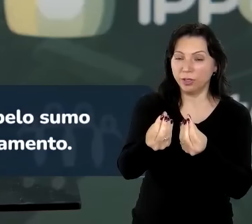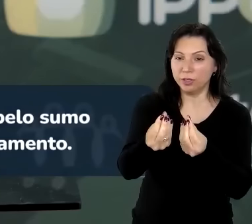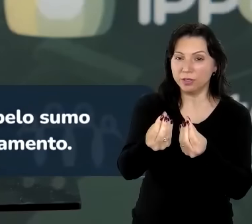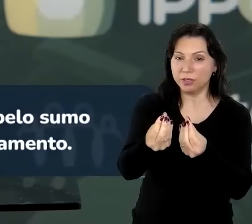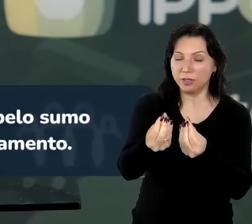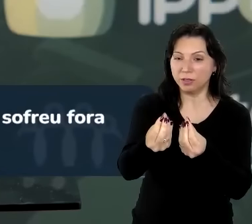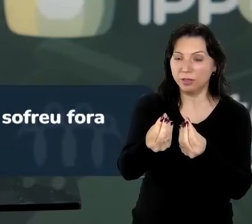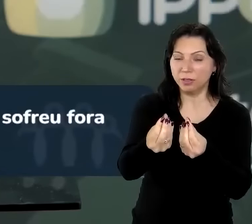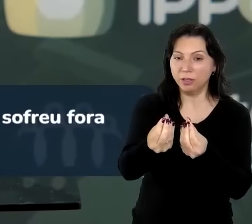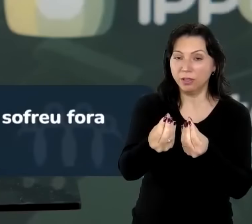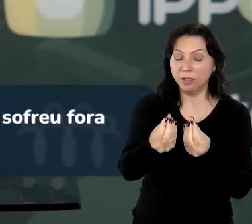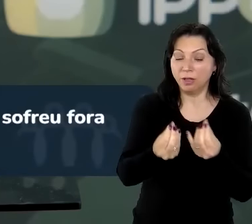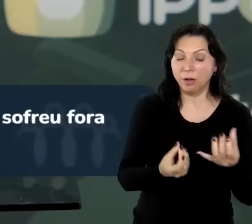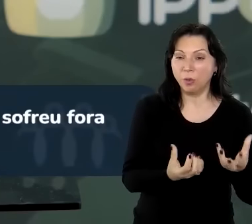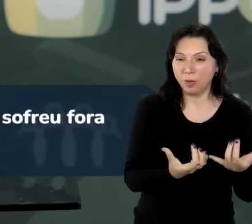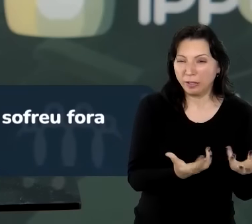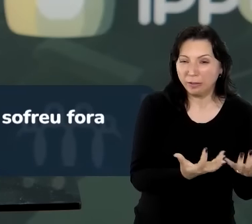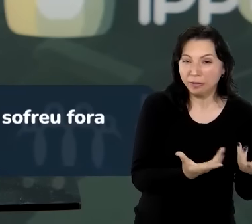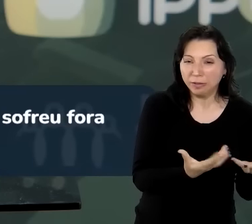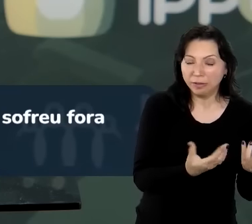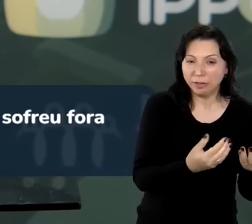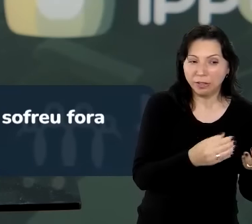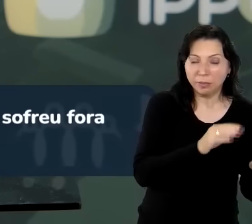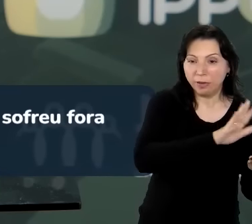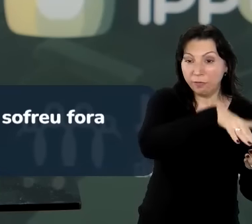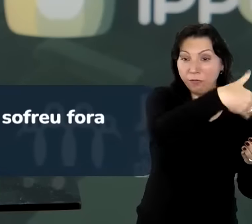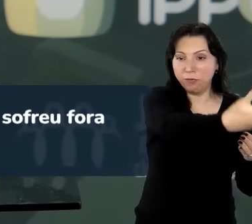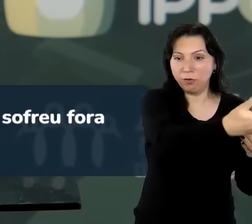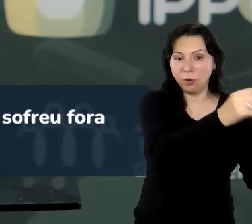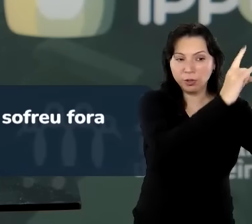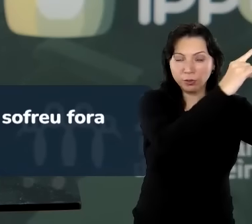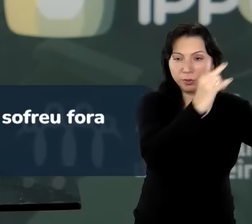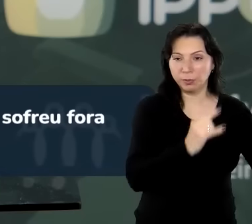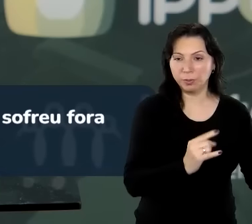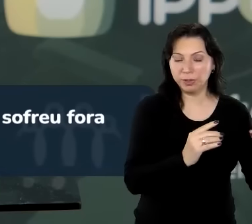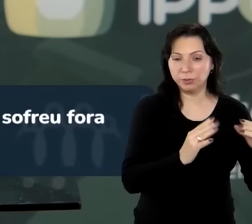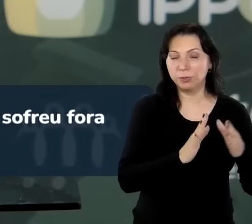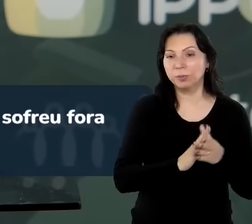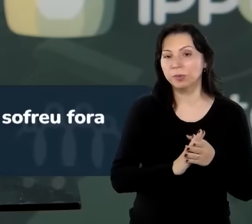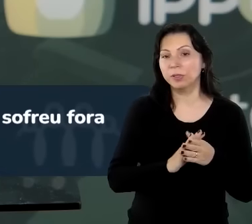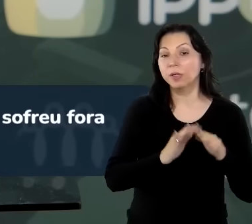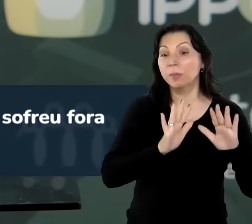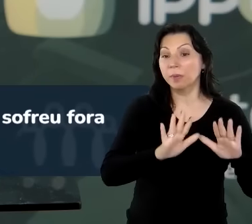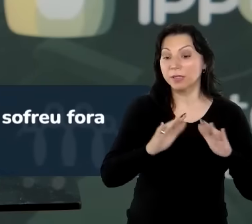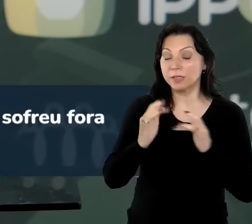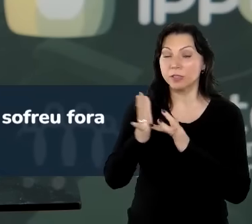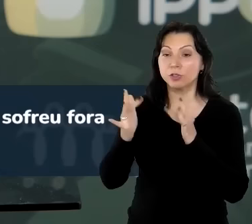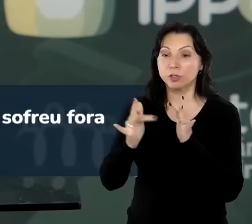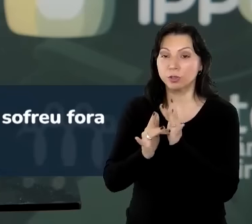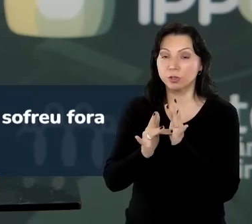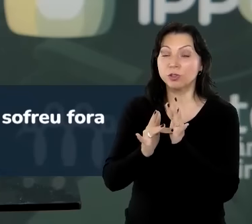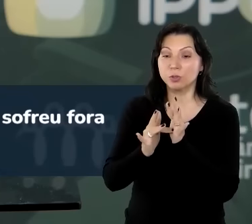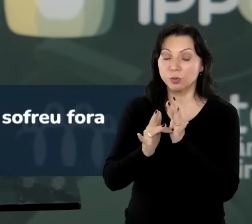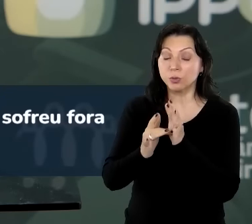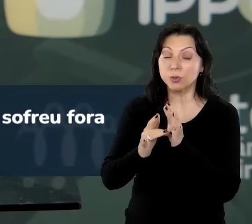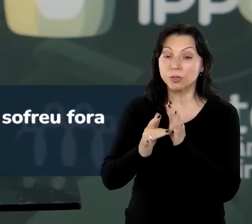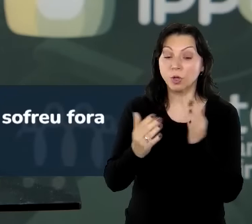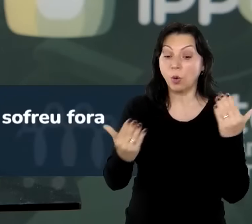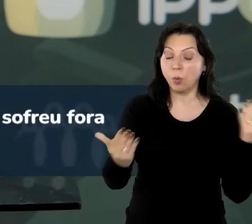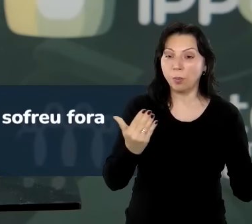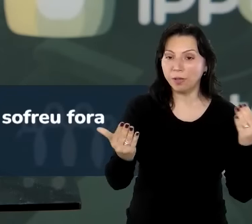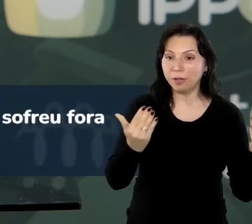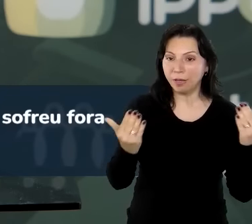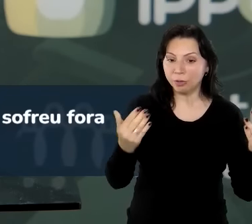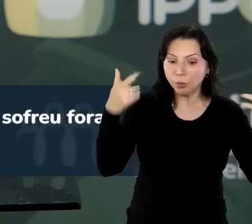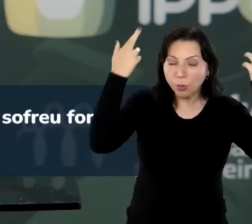corpo queimado fora do acampamento. Por isso foi que também Jesus, para santificar o povo pelo seu próprio